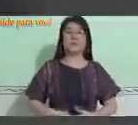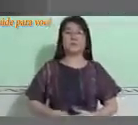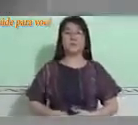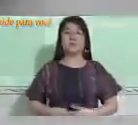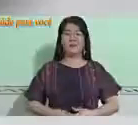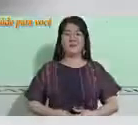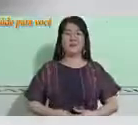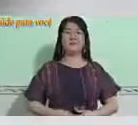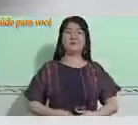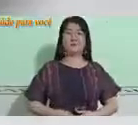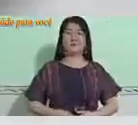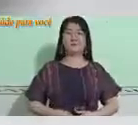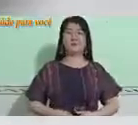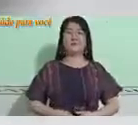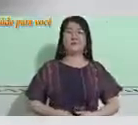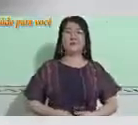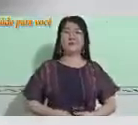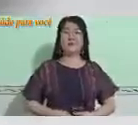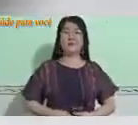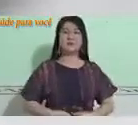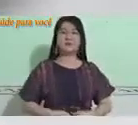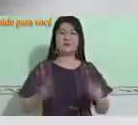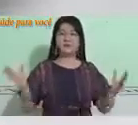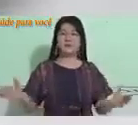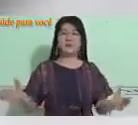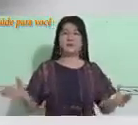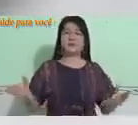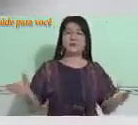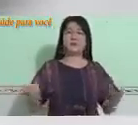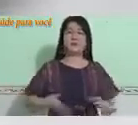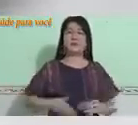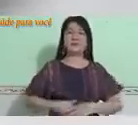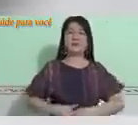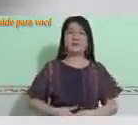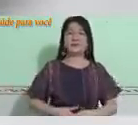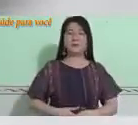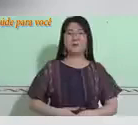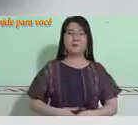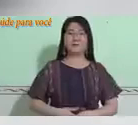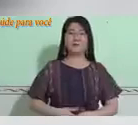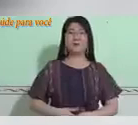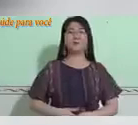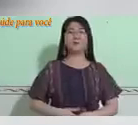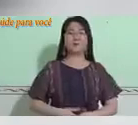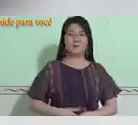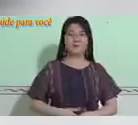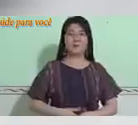que exista o risco de complicações graves como a infecção e morte das células do intestino.